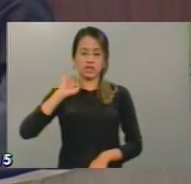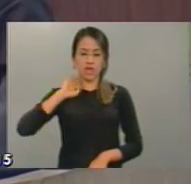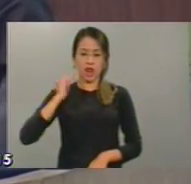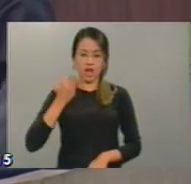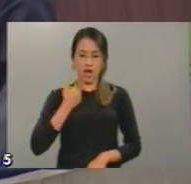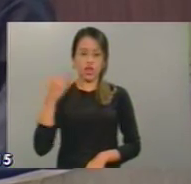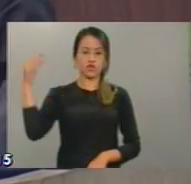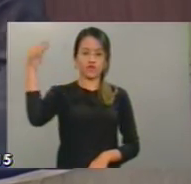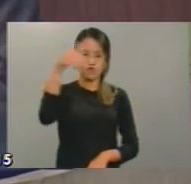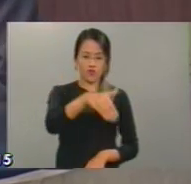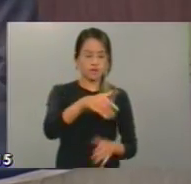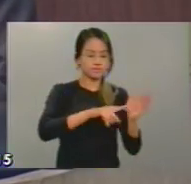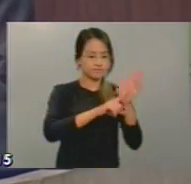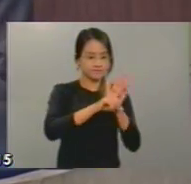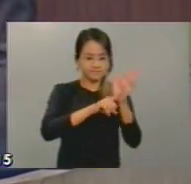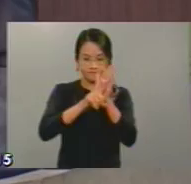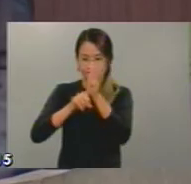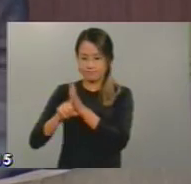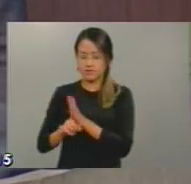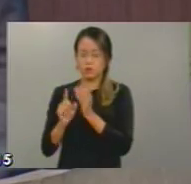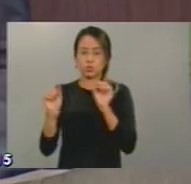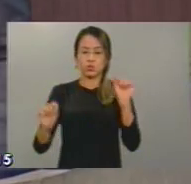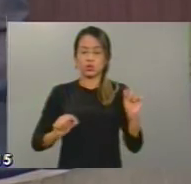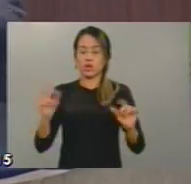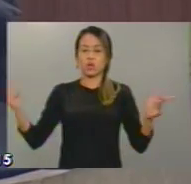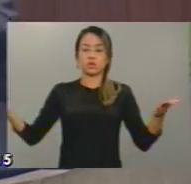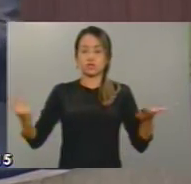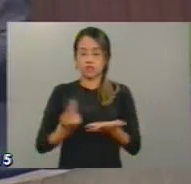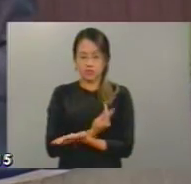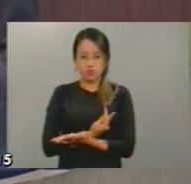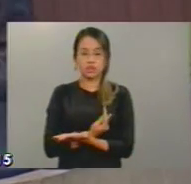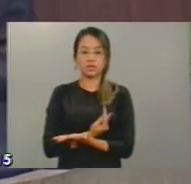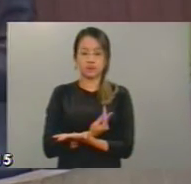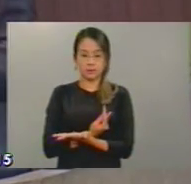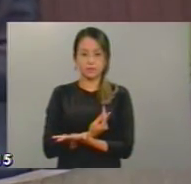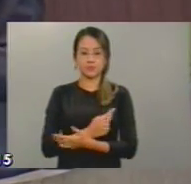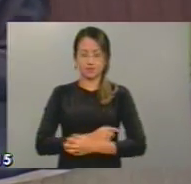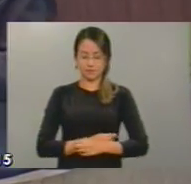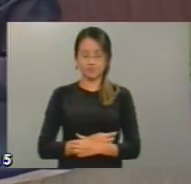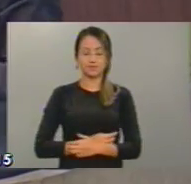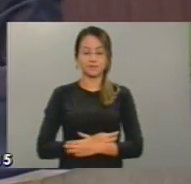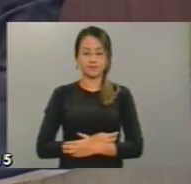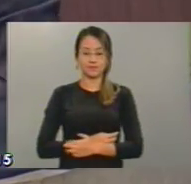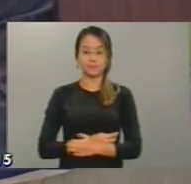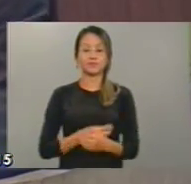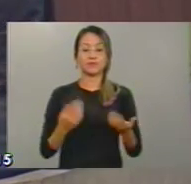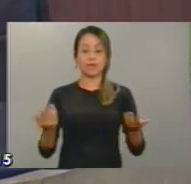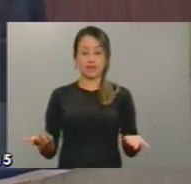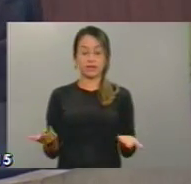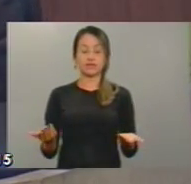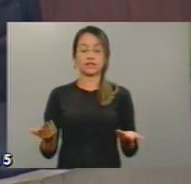esteve lá por ocasião, logo após a constatação desse